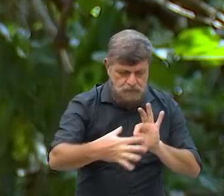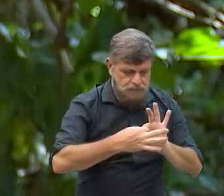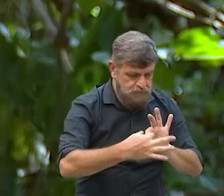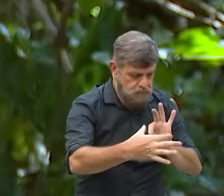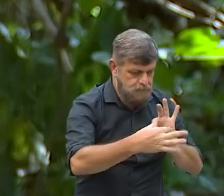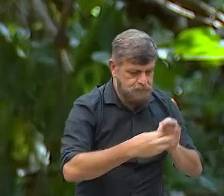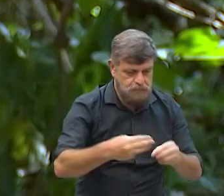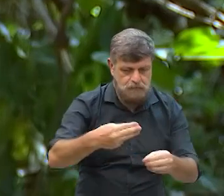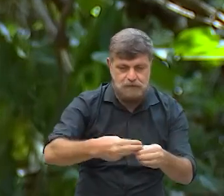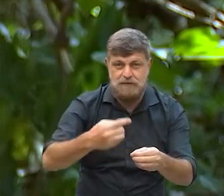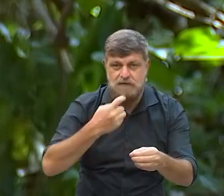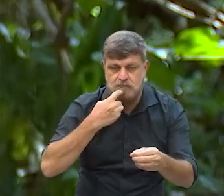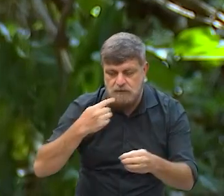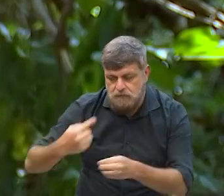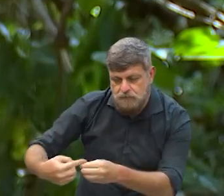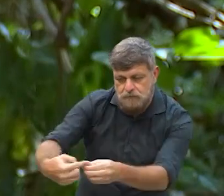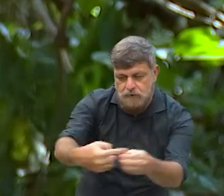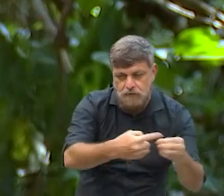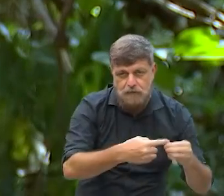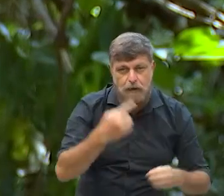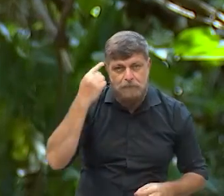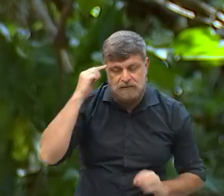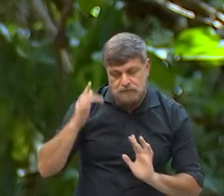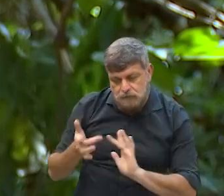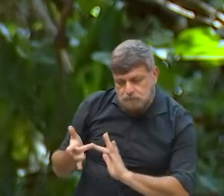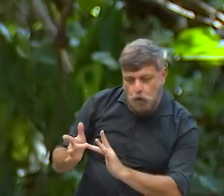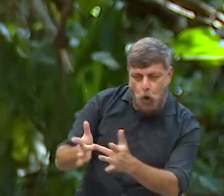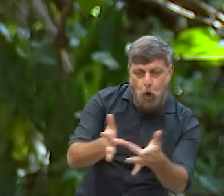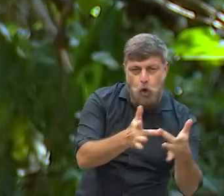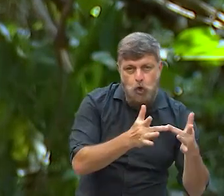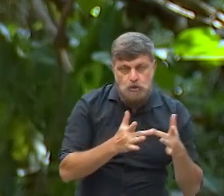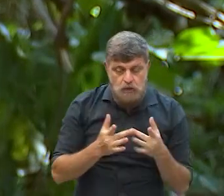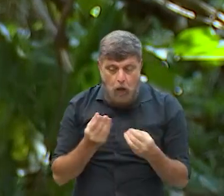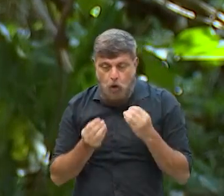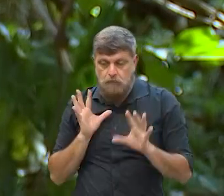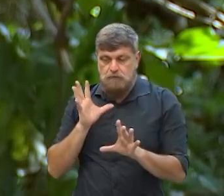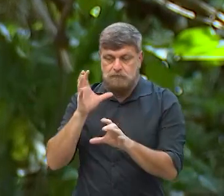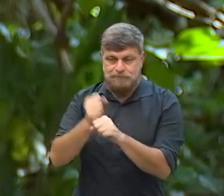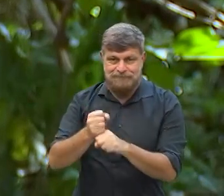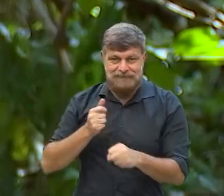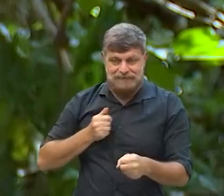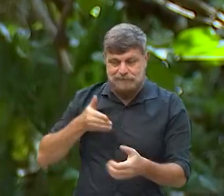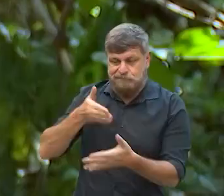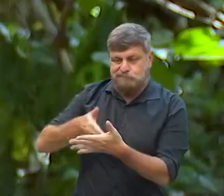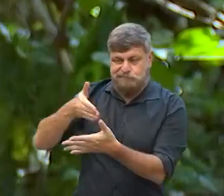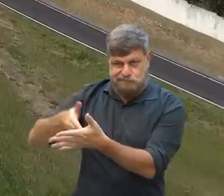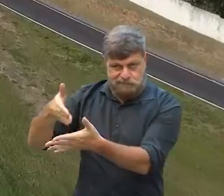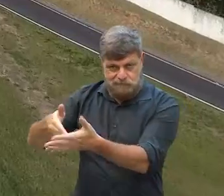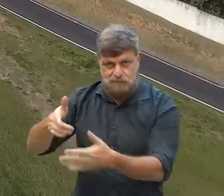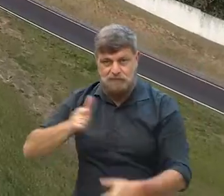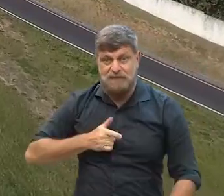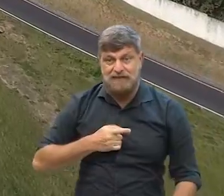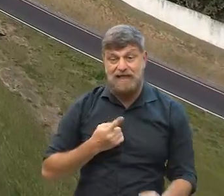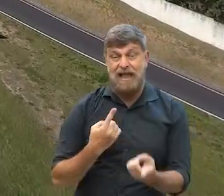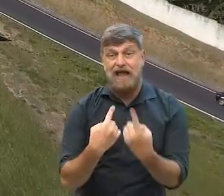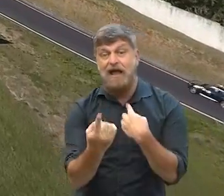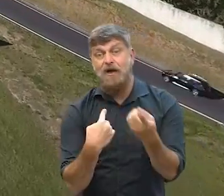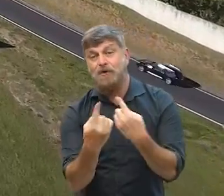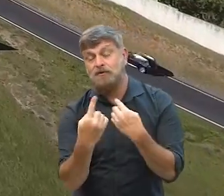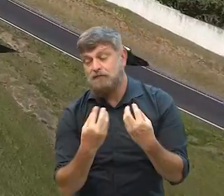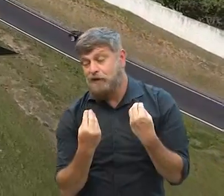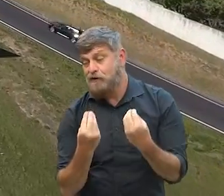metropolitana, a gente tem que lembrar que para conectar, para juntar as florestas, muitas vezes a gente tem barreiras físicas, principalmente as rodovias. A gente está numa